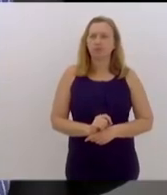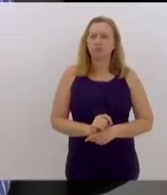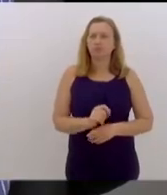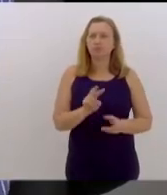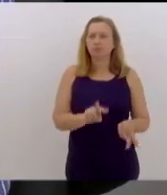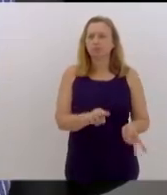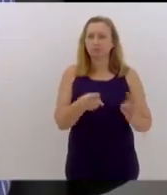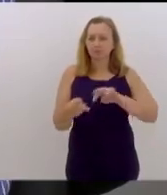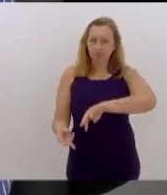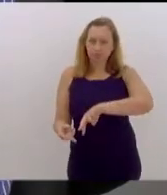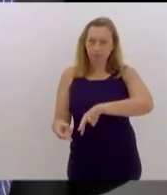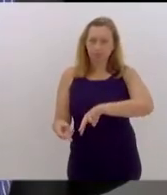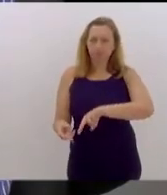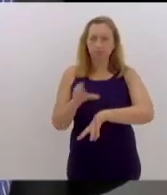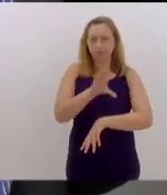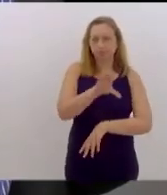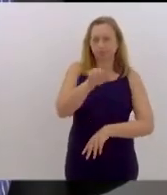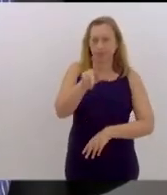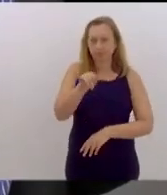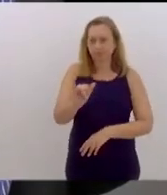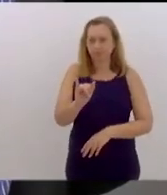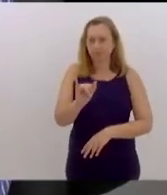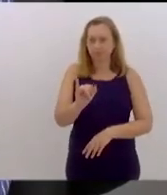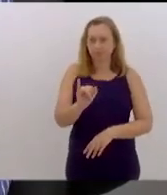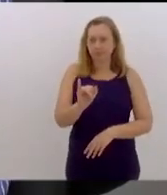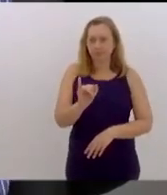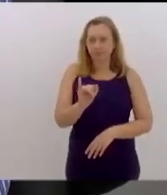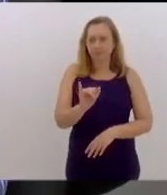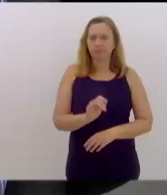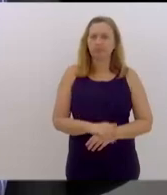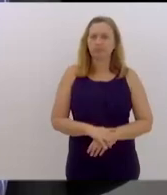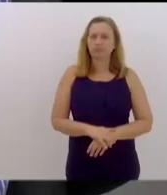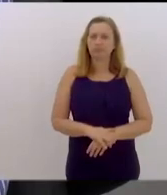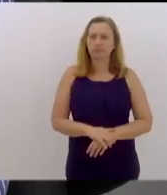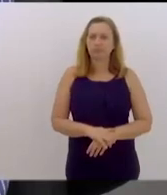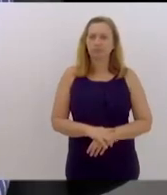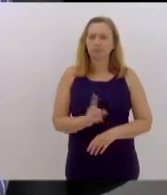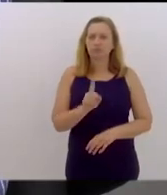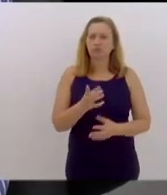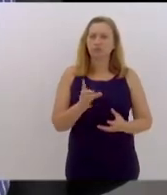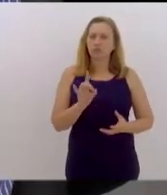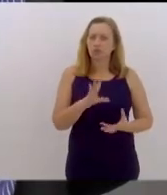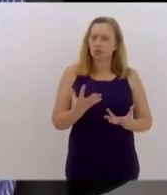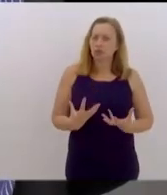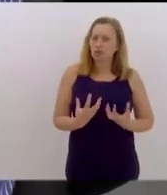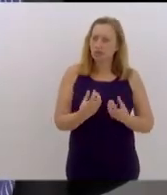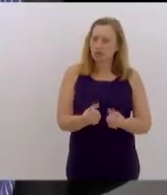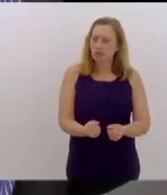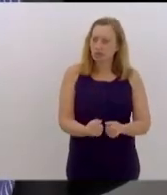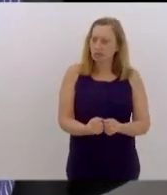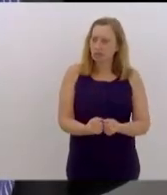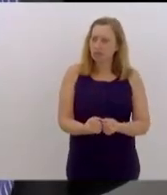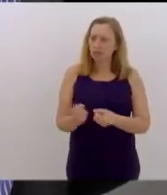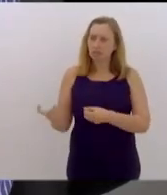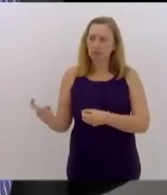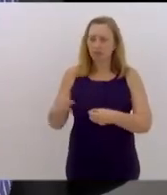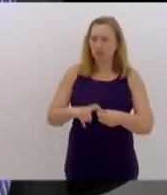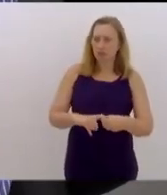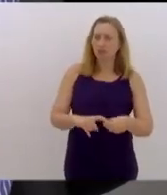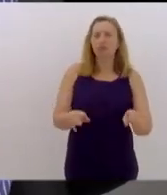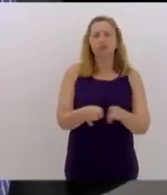esses encaminhamentos da CPI não fiquem não sejam recebidos tanto pela concessionária